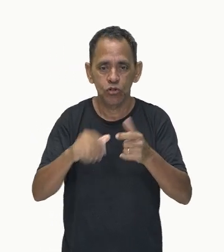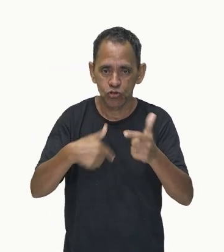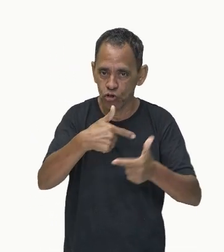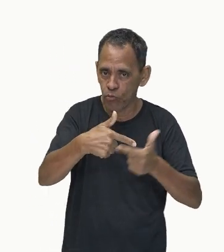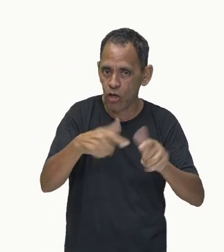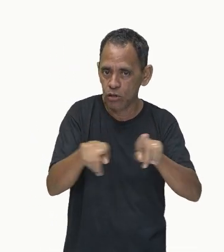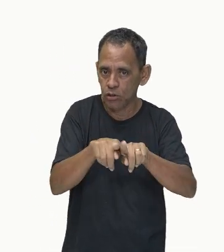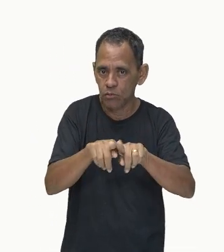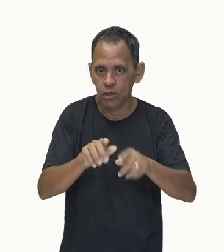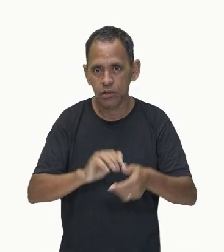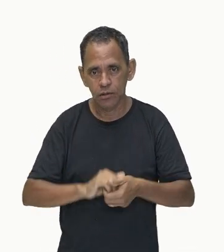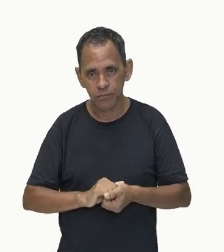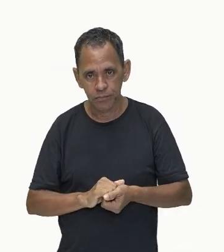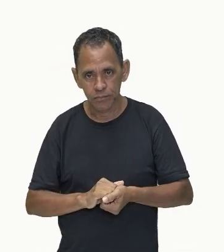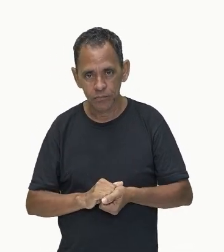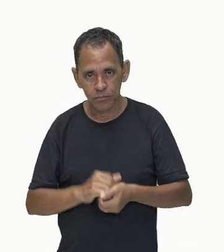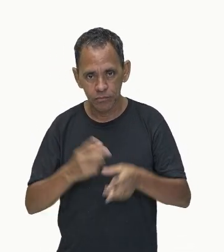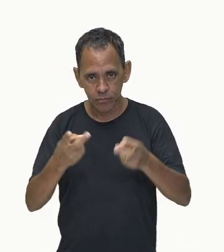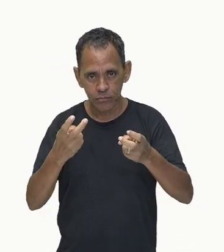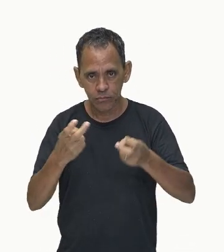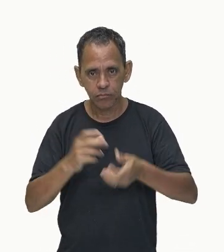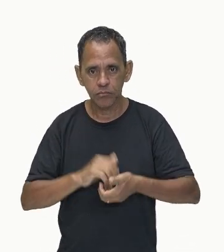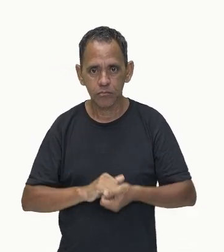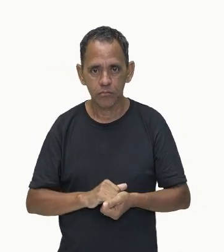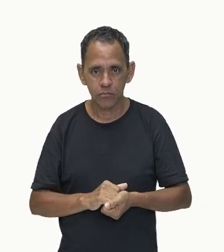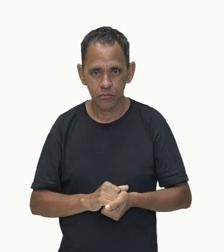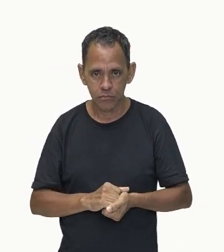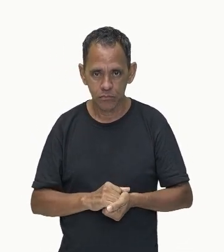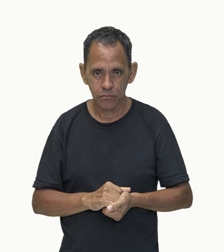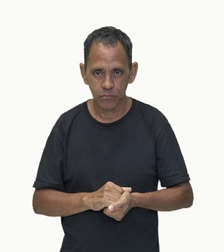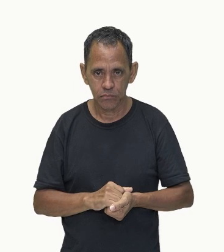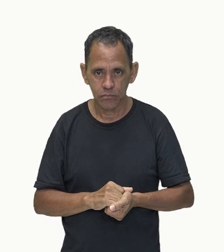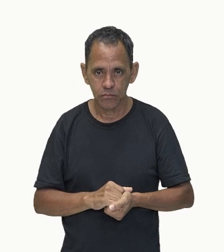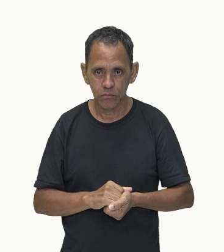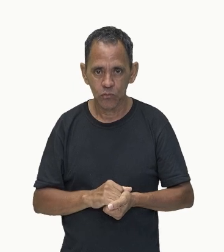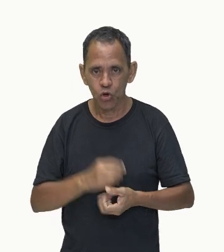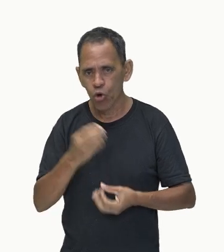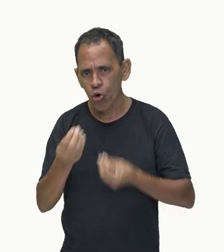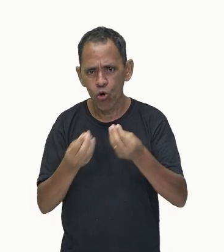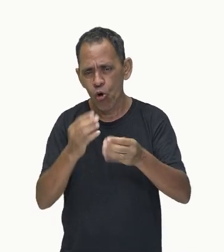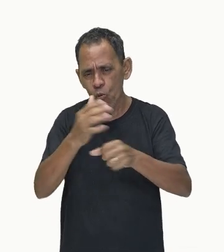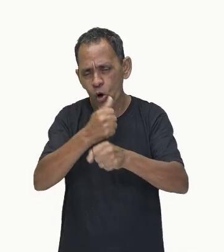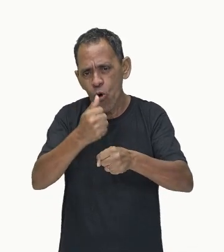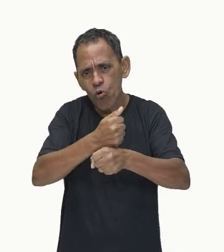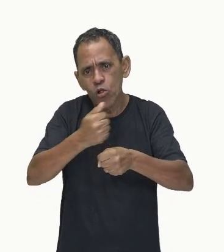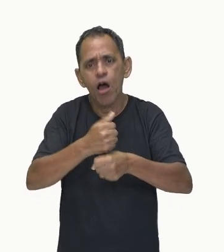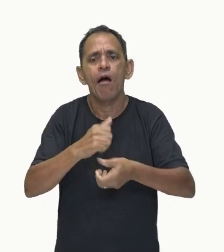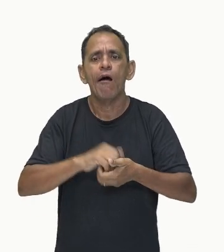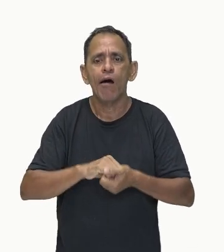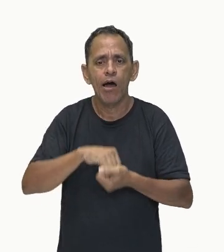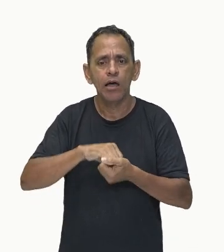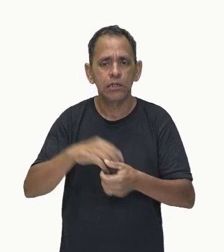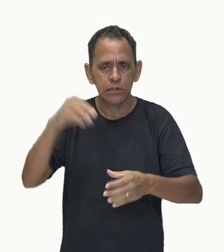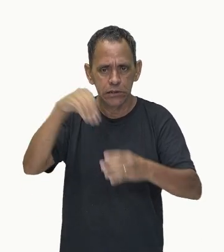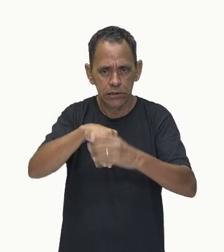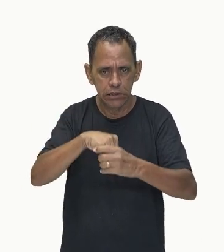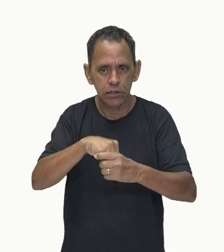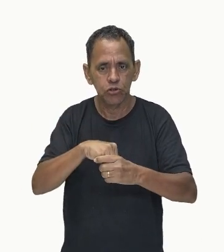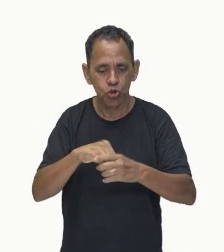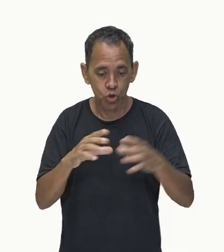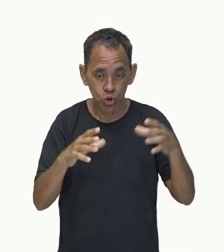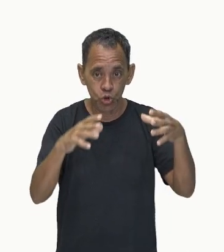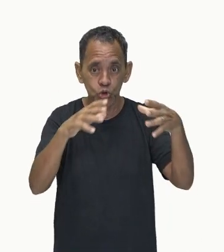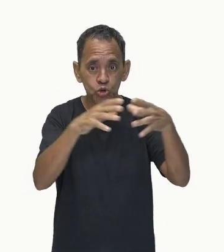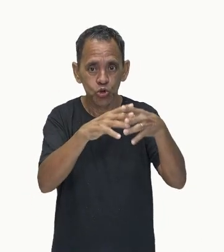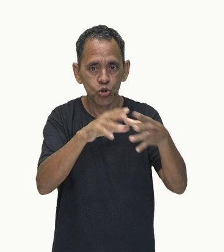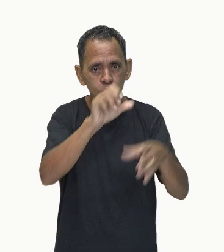temos que potência é medida em watts no sistema internacional, o trabalho a gente já viu medido em joules e o tempo